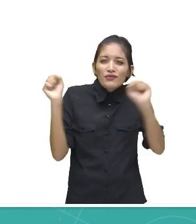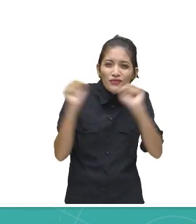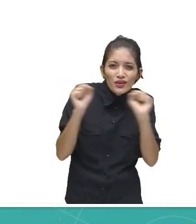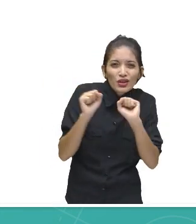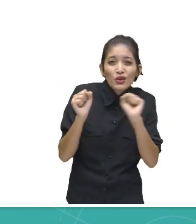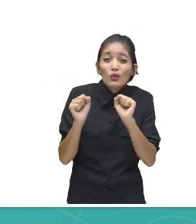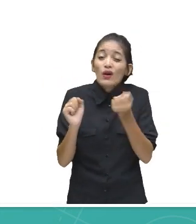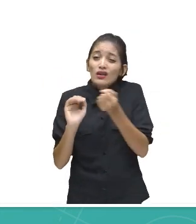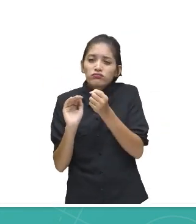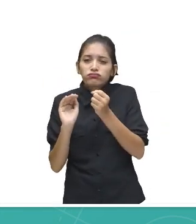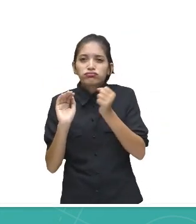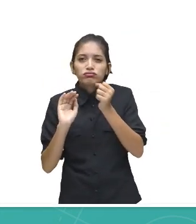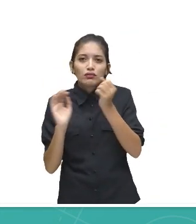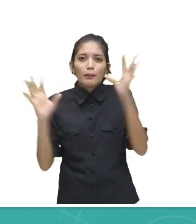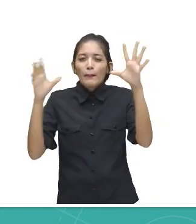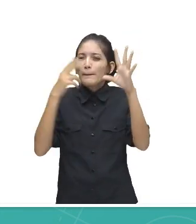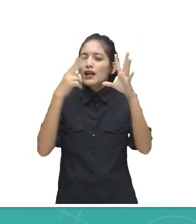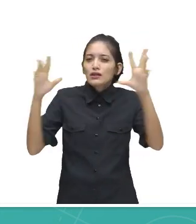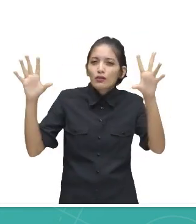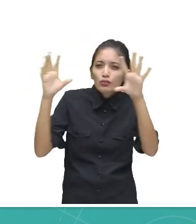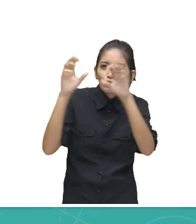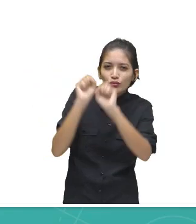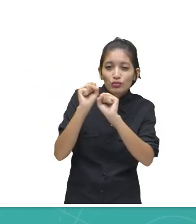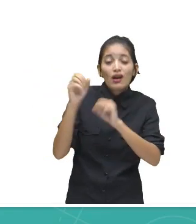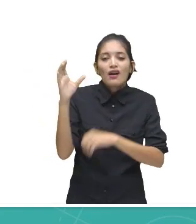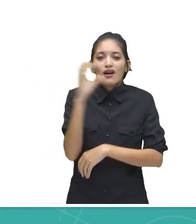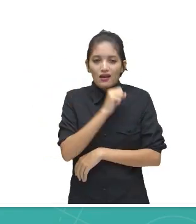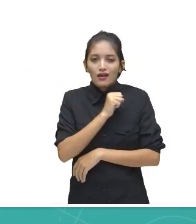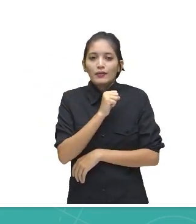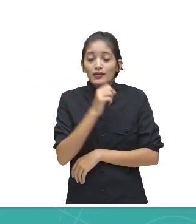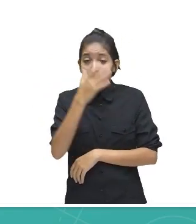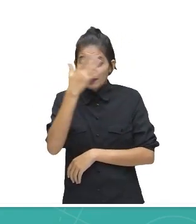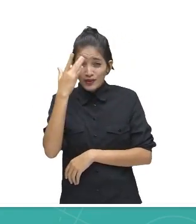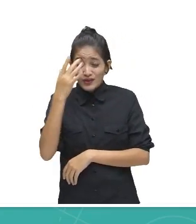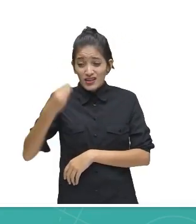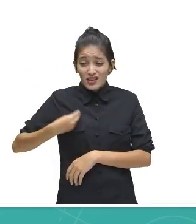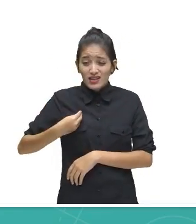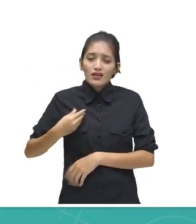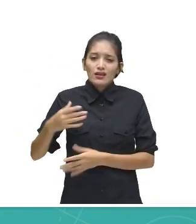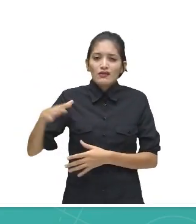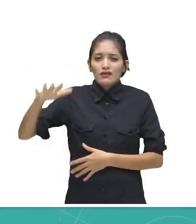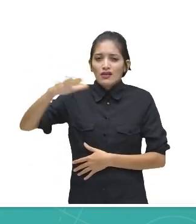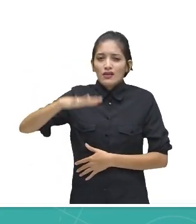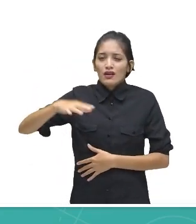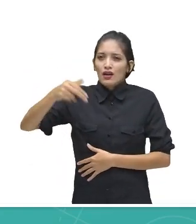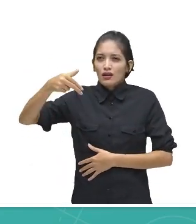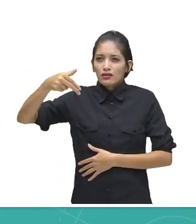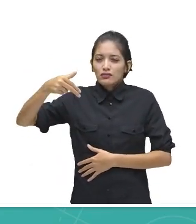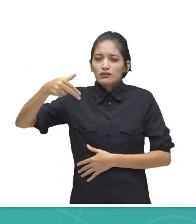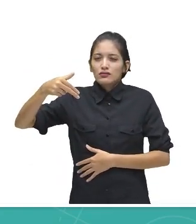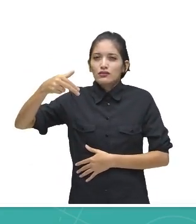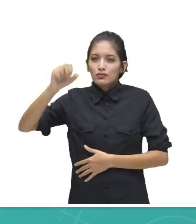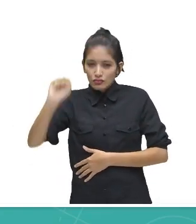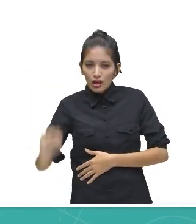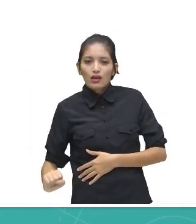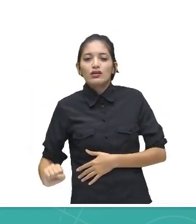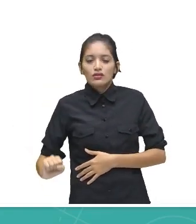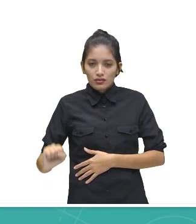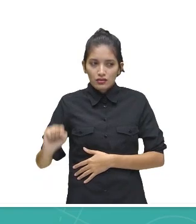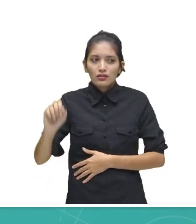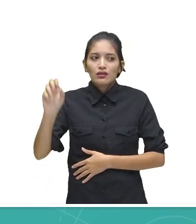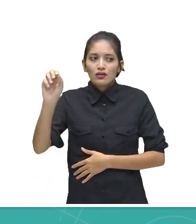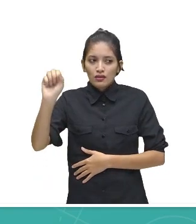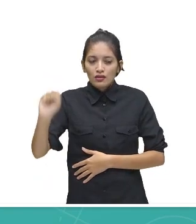Você imagina, né, como é que é. Os nossos colegas, as pessoas que vivem na região sudeste do Brasil, por exemplo, região sul, elas